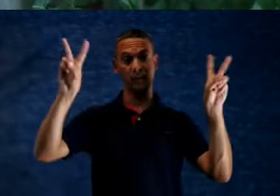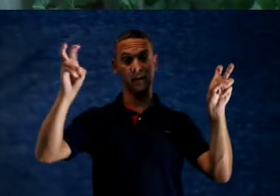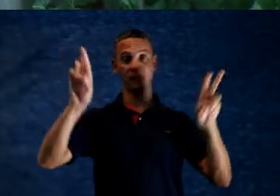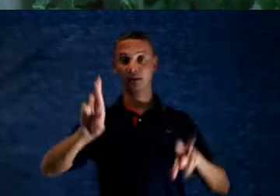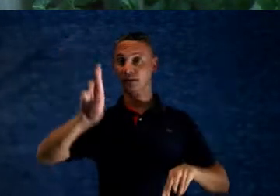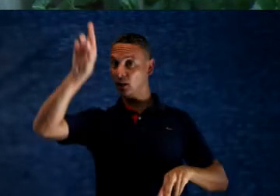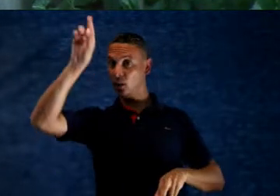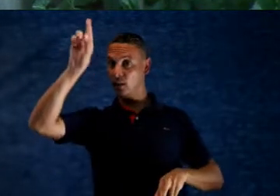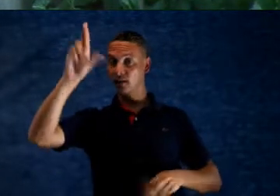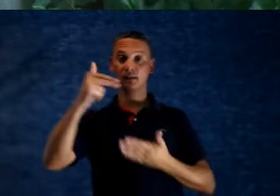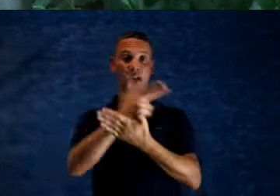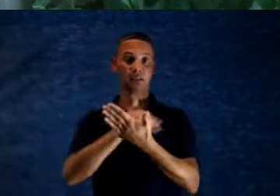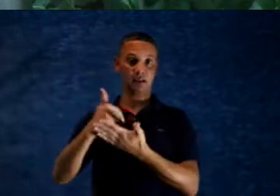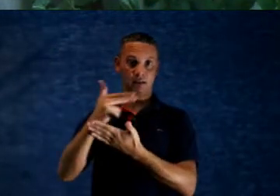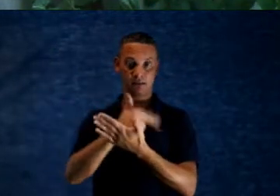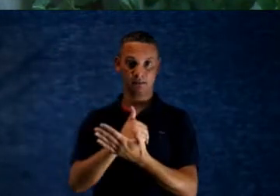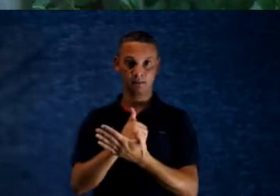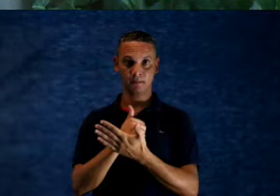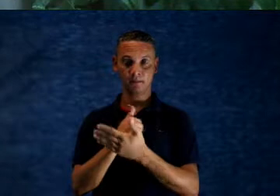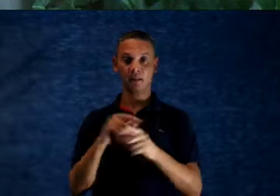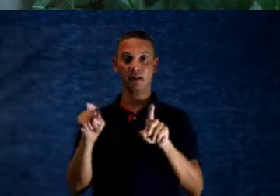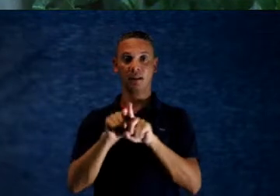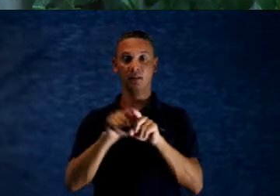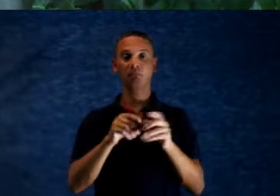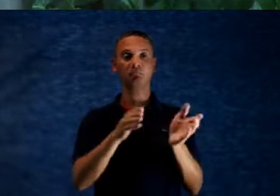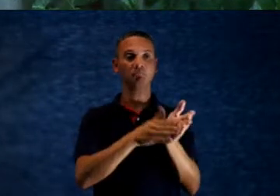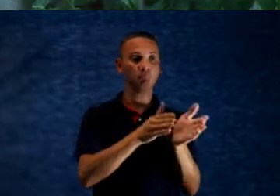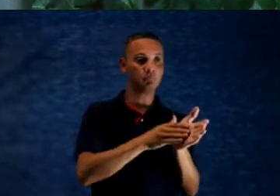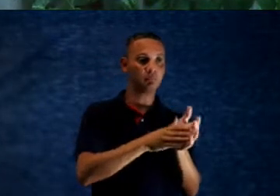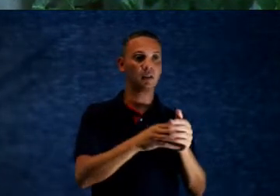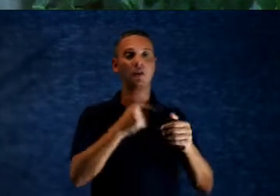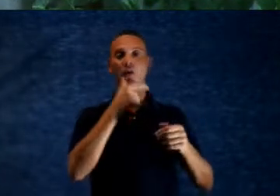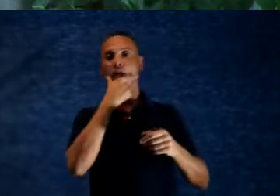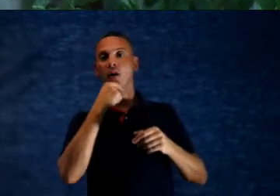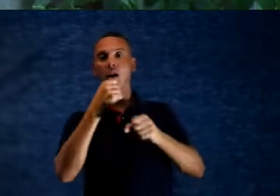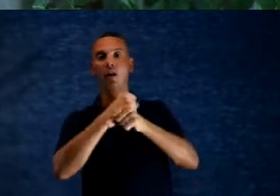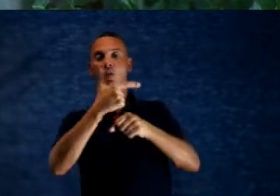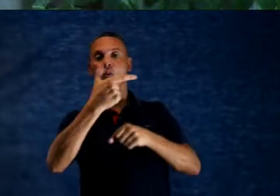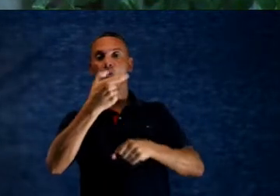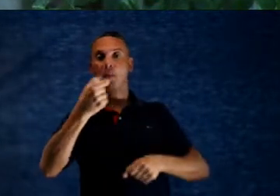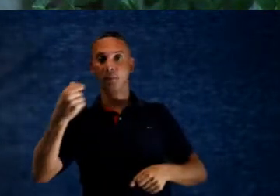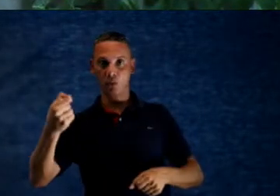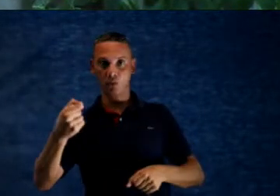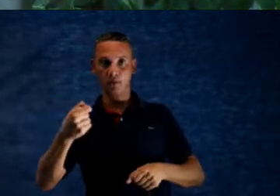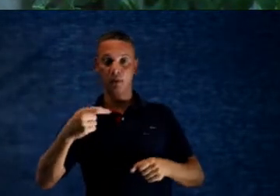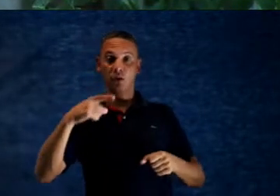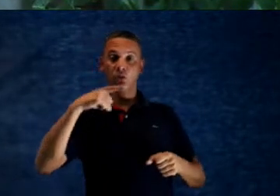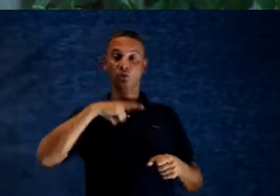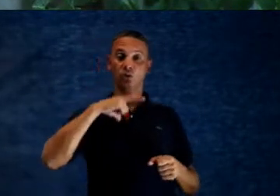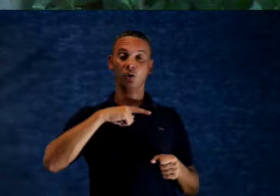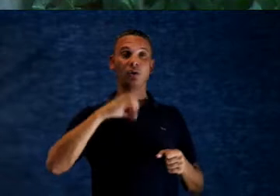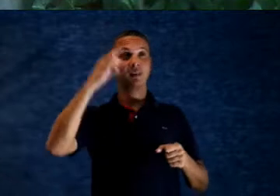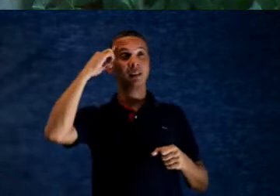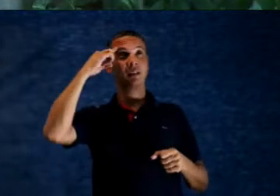livro Senhoras e Senhores das Artes, e com uma homenagem aos nascimentos do ano